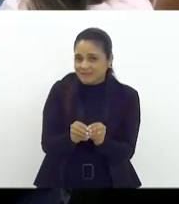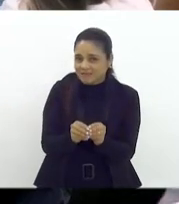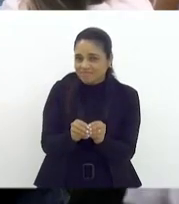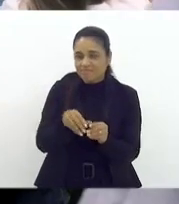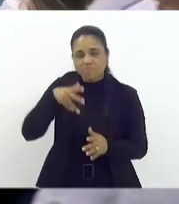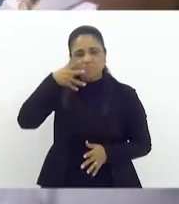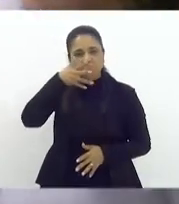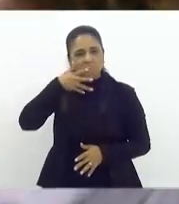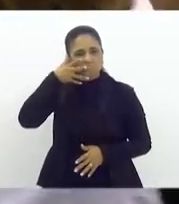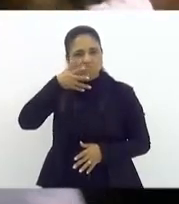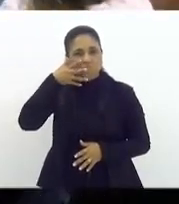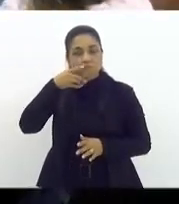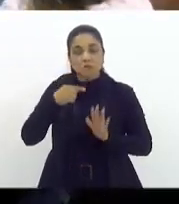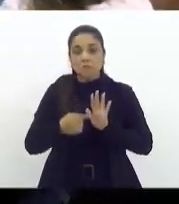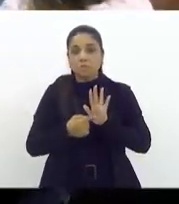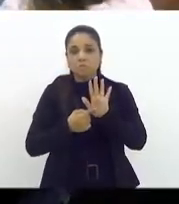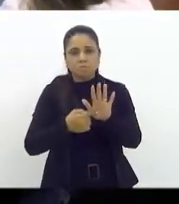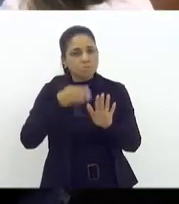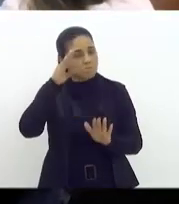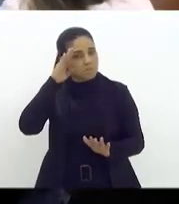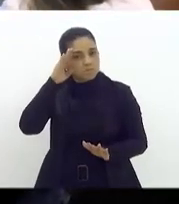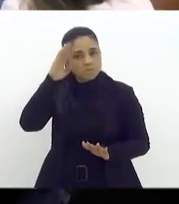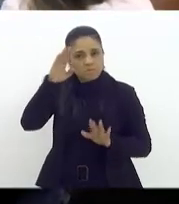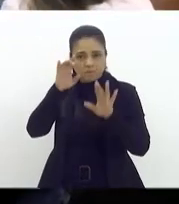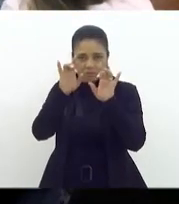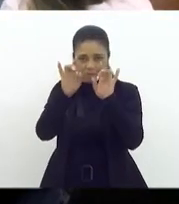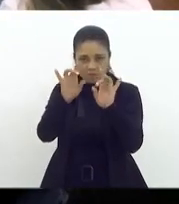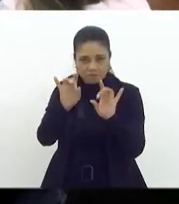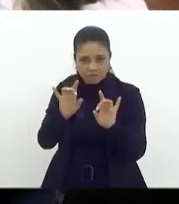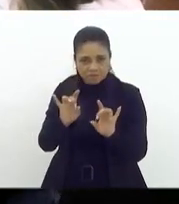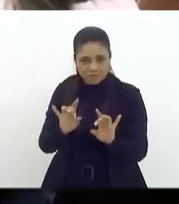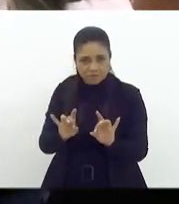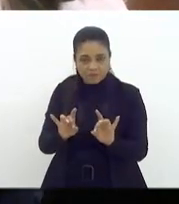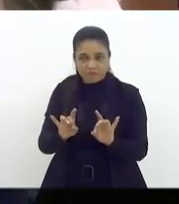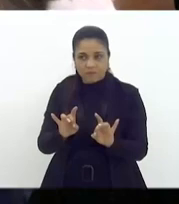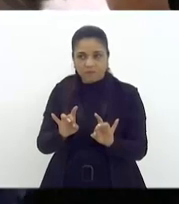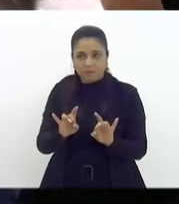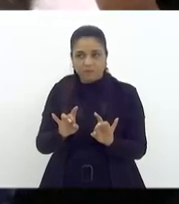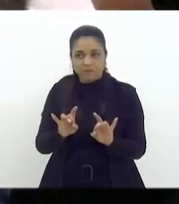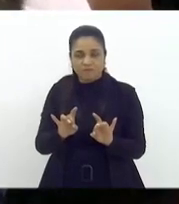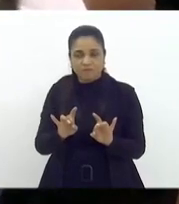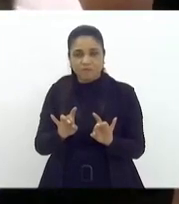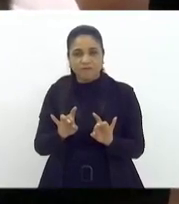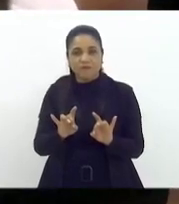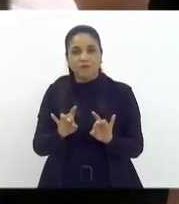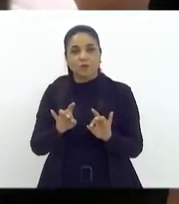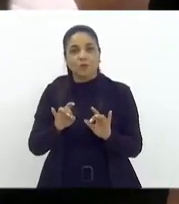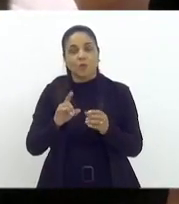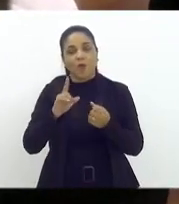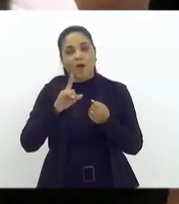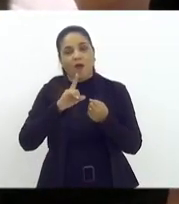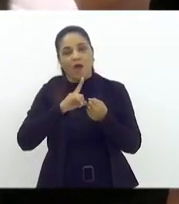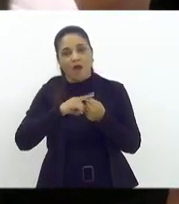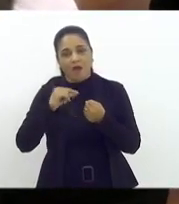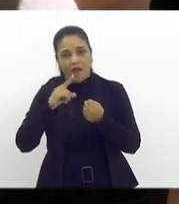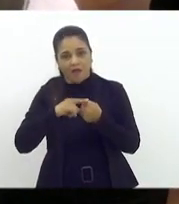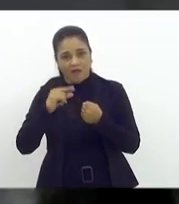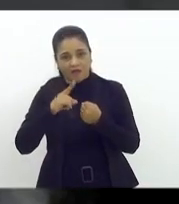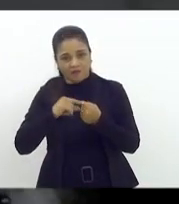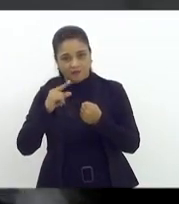fala destacando em especial um aspecto que está no artigo